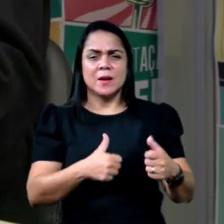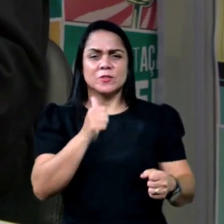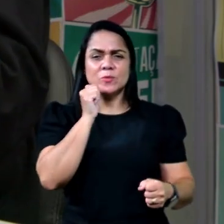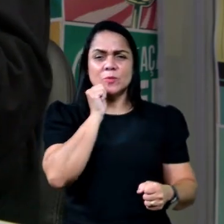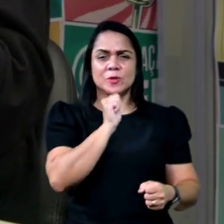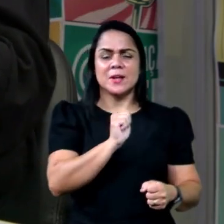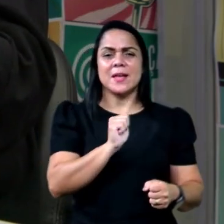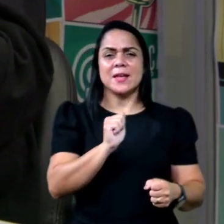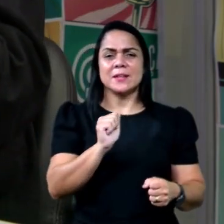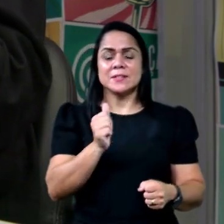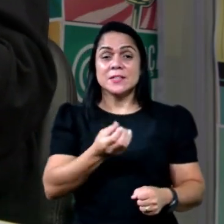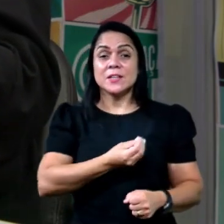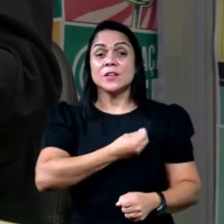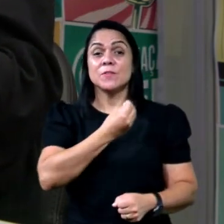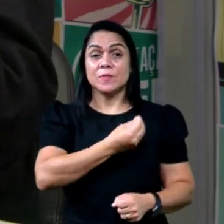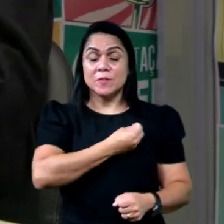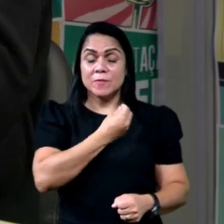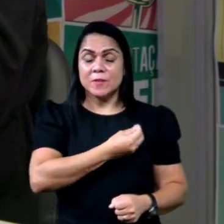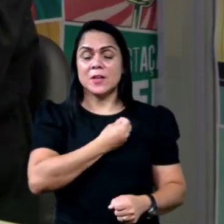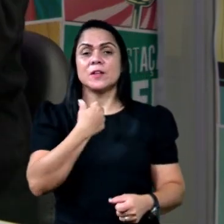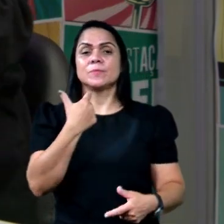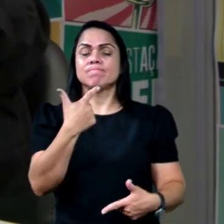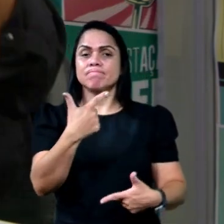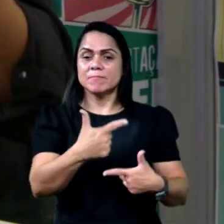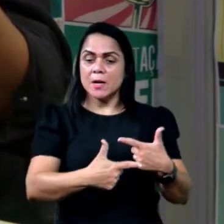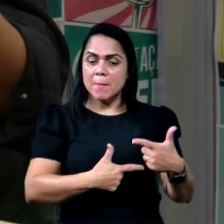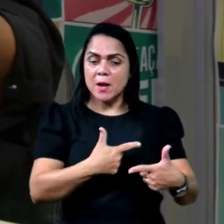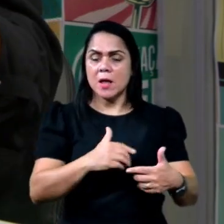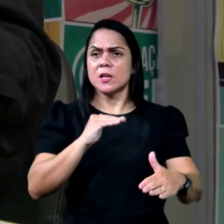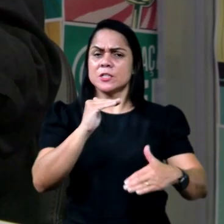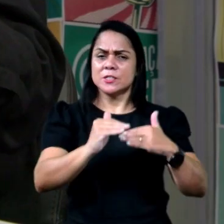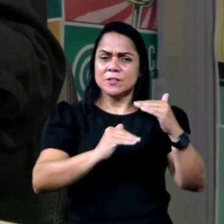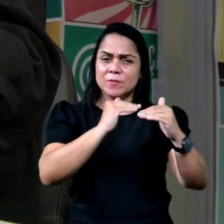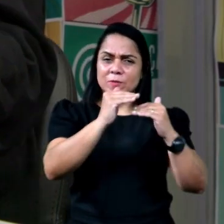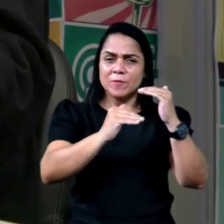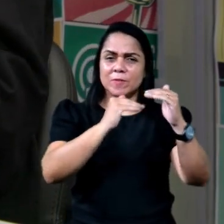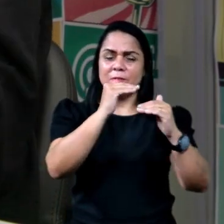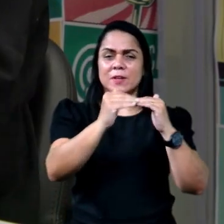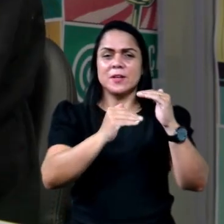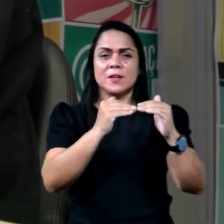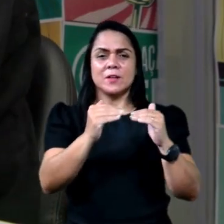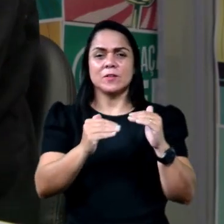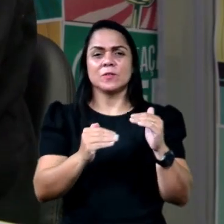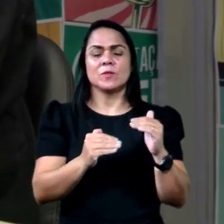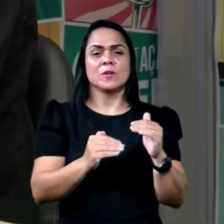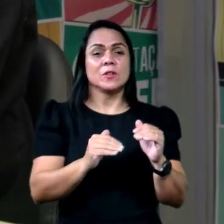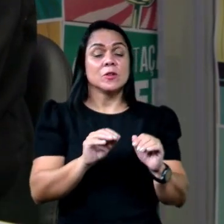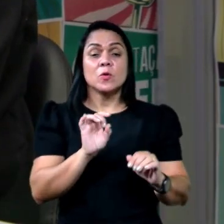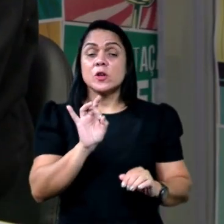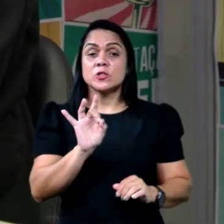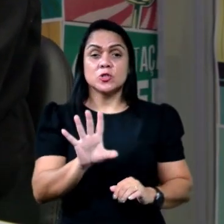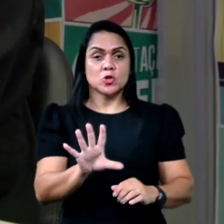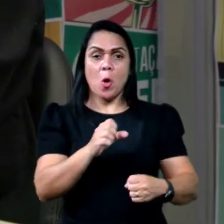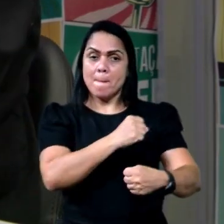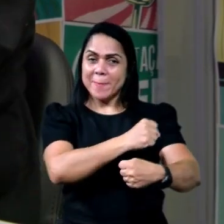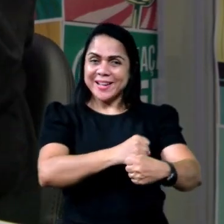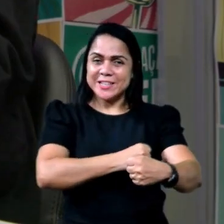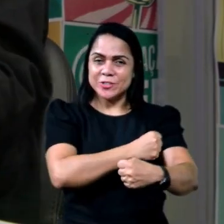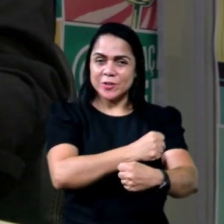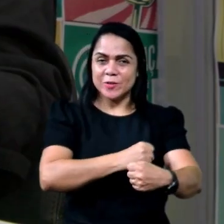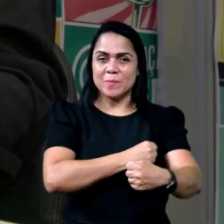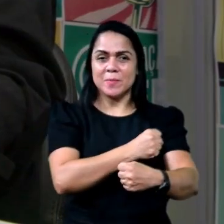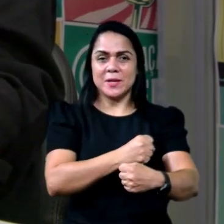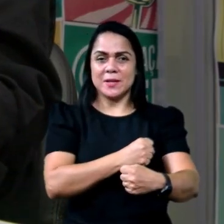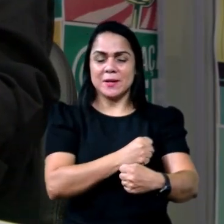de mulheres que empreenderam ou que desenvolveram coisas na nossa área não é exclusiva para a gastronomia, né? Essa é uma